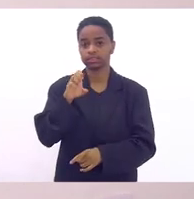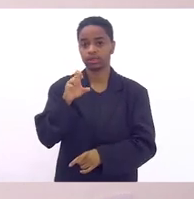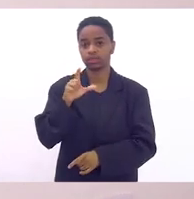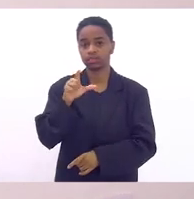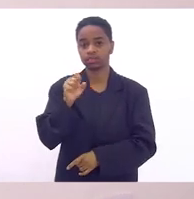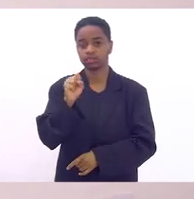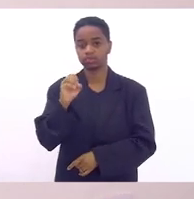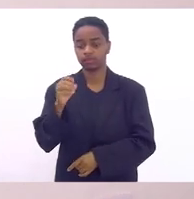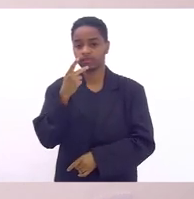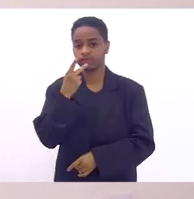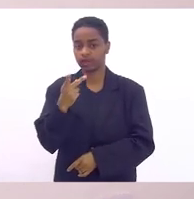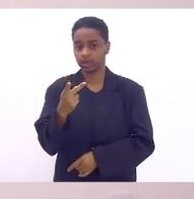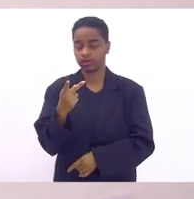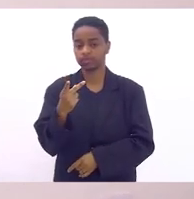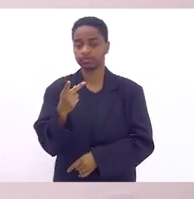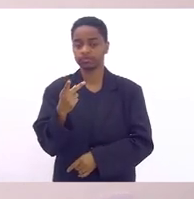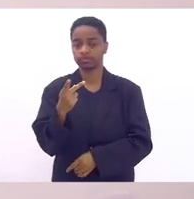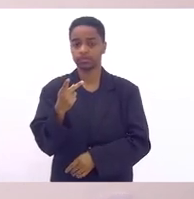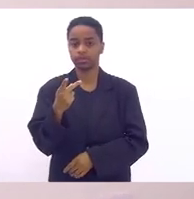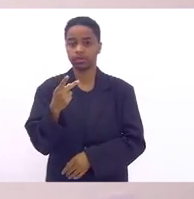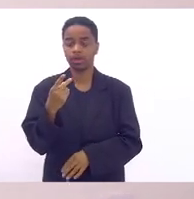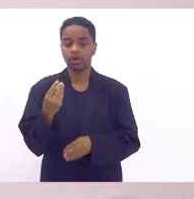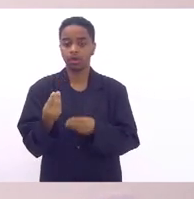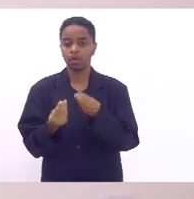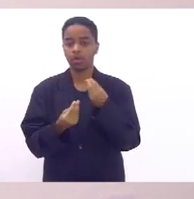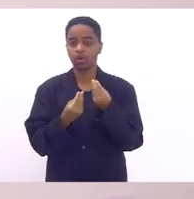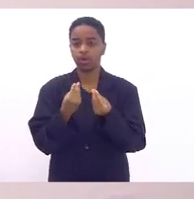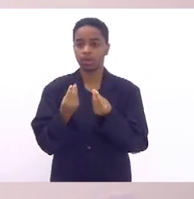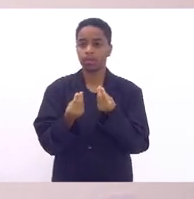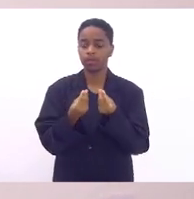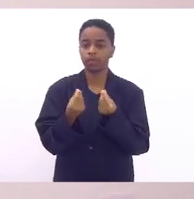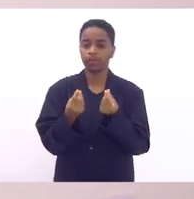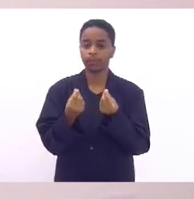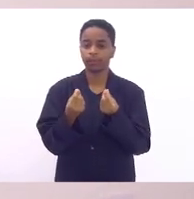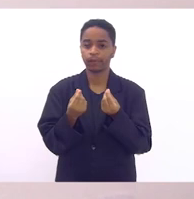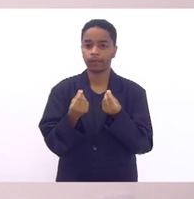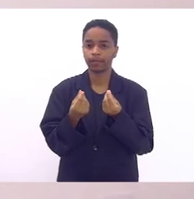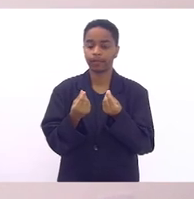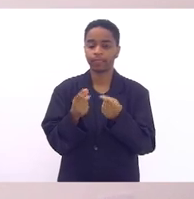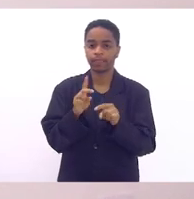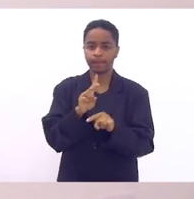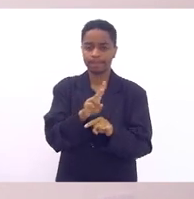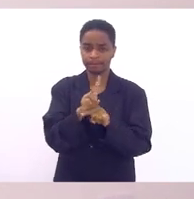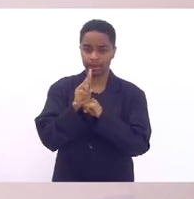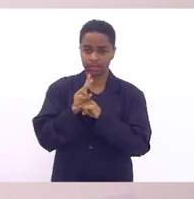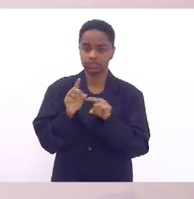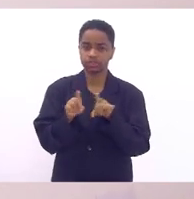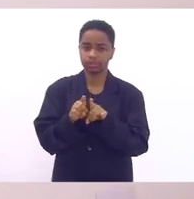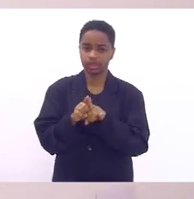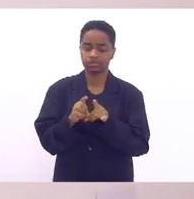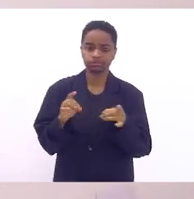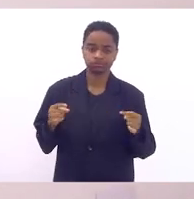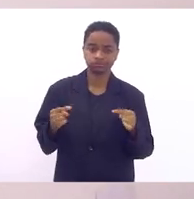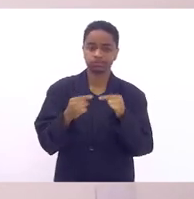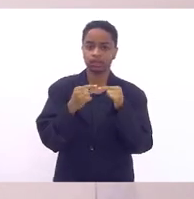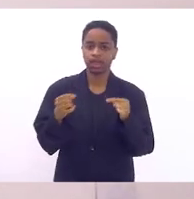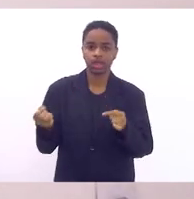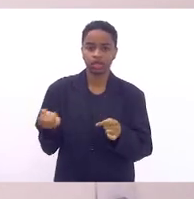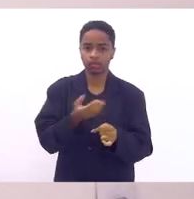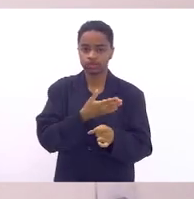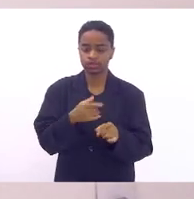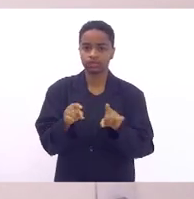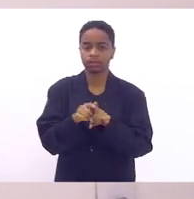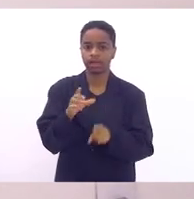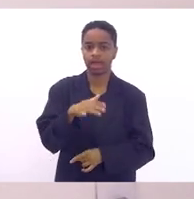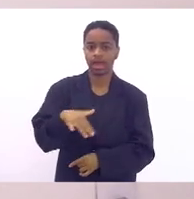quanto eh o quanto tá dando de empréstimo que tem a ver também com inovação e a Inovação é a área que mais